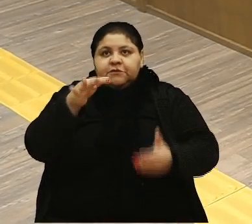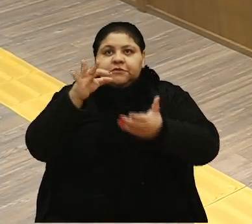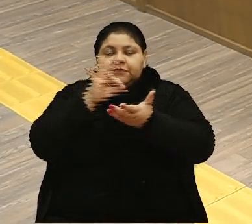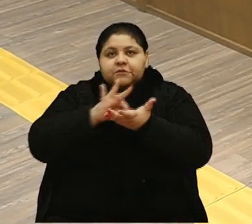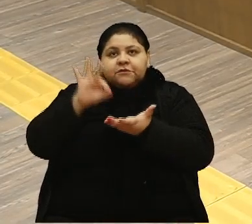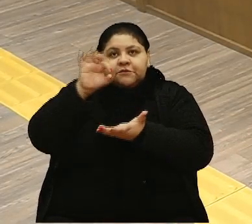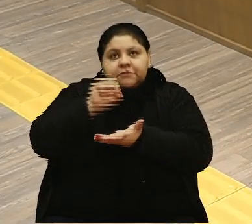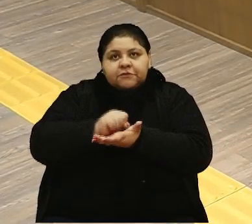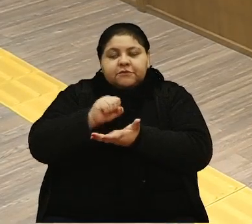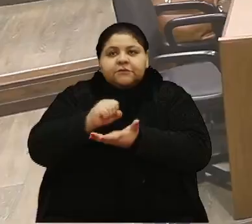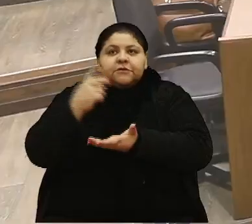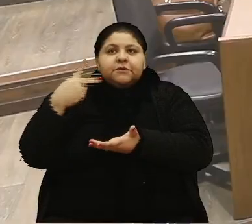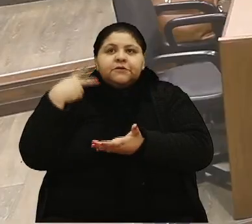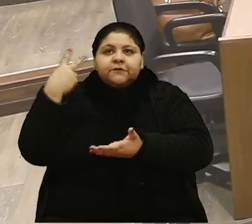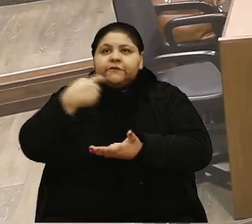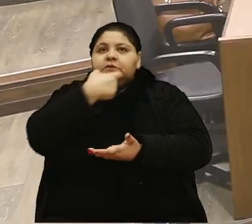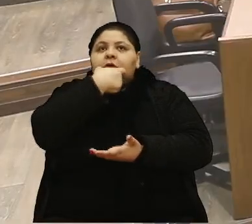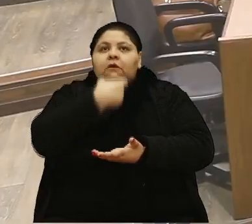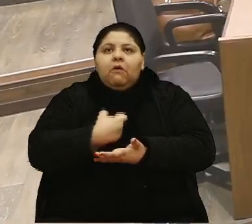vereador Cristiano Tenente Becker.